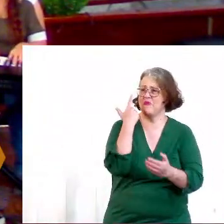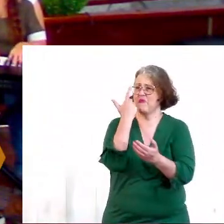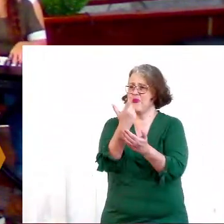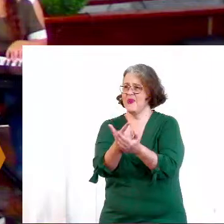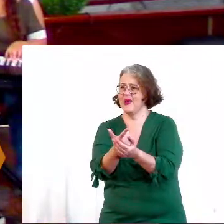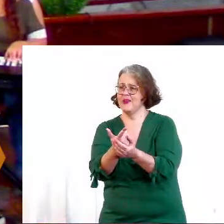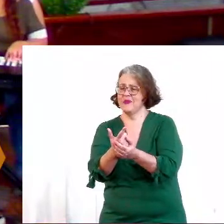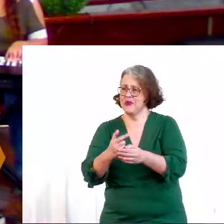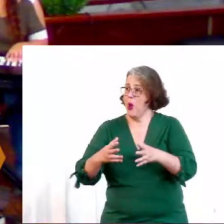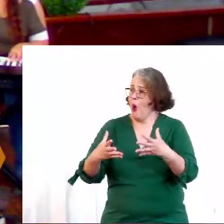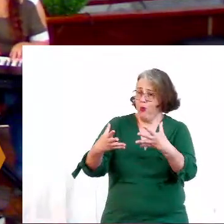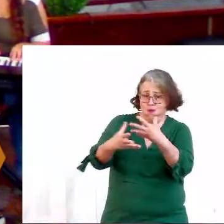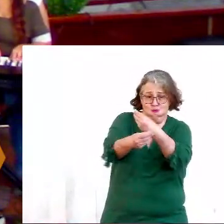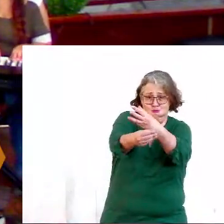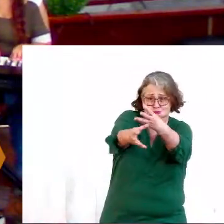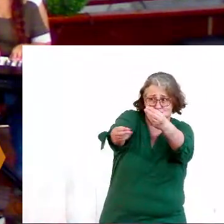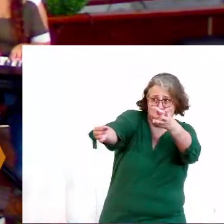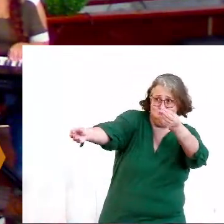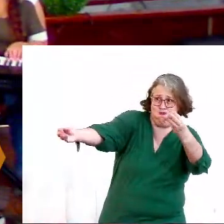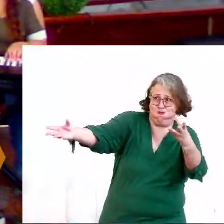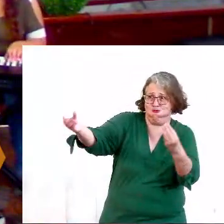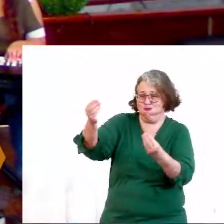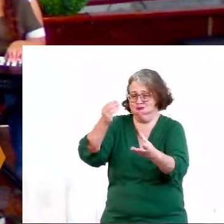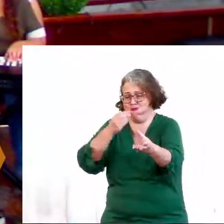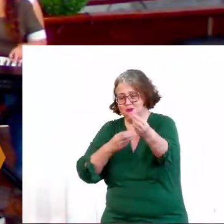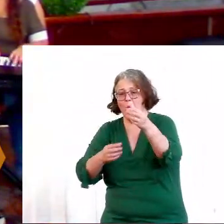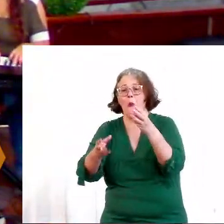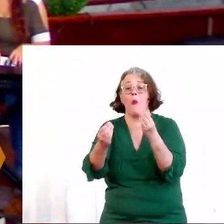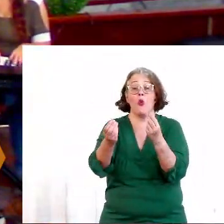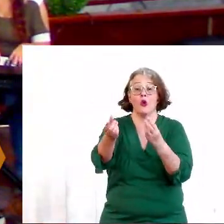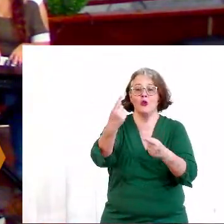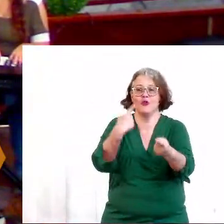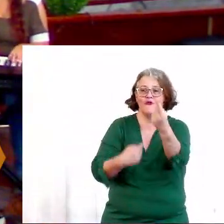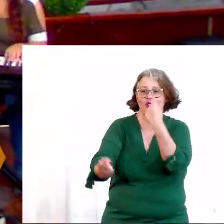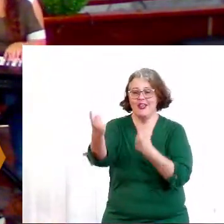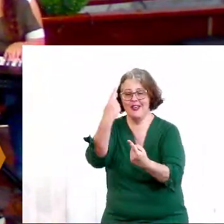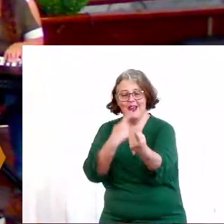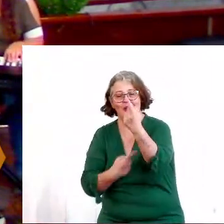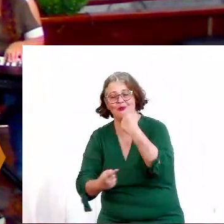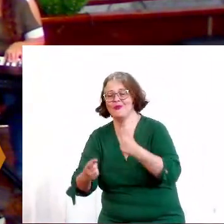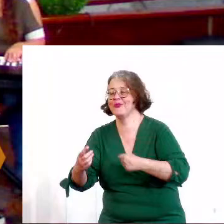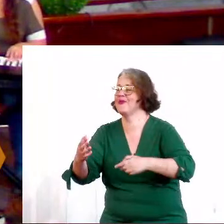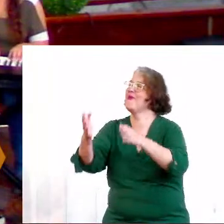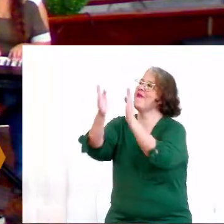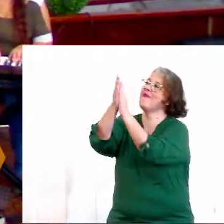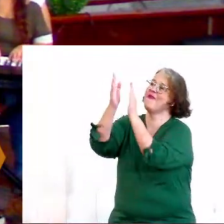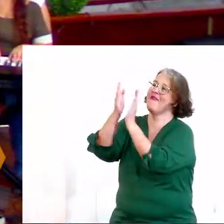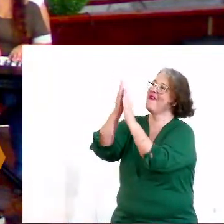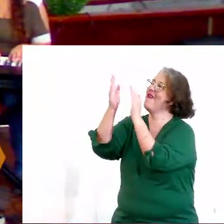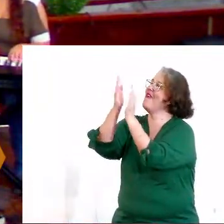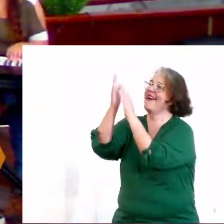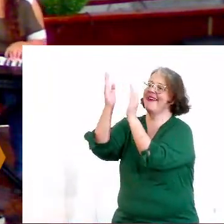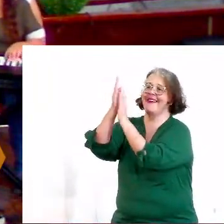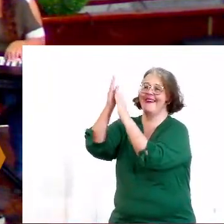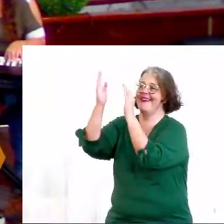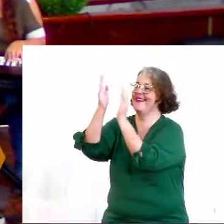Remidos comprados, grande multidão, muitos virão te louvar.